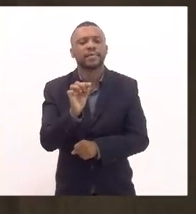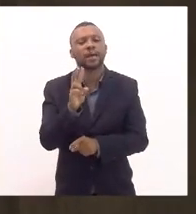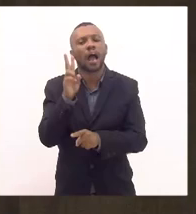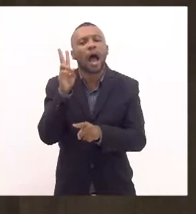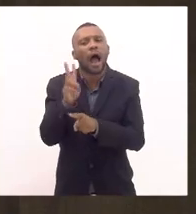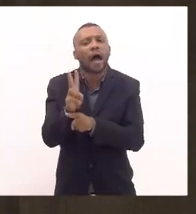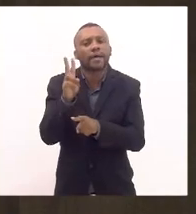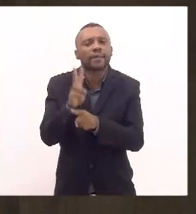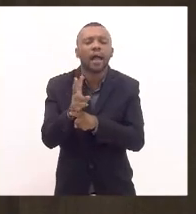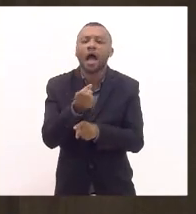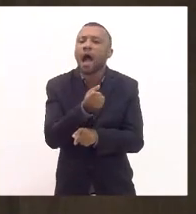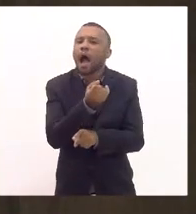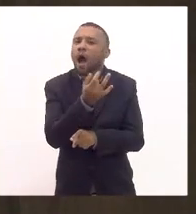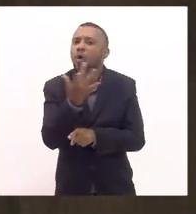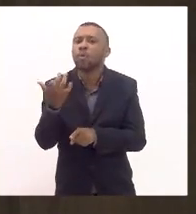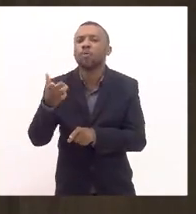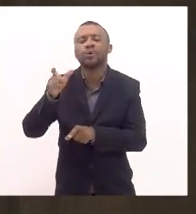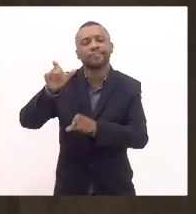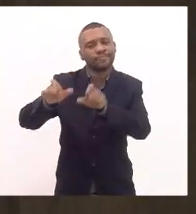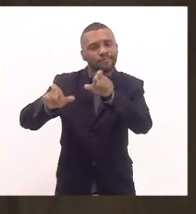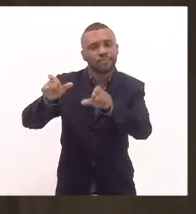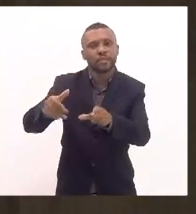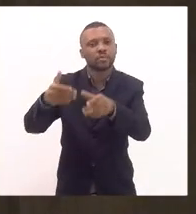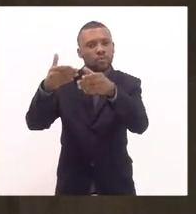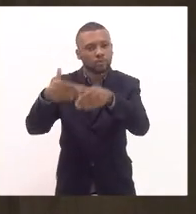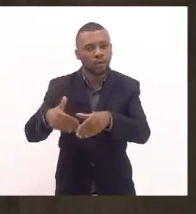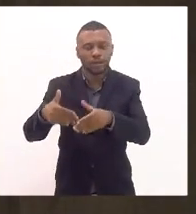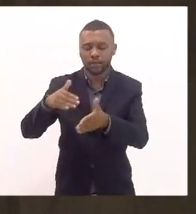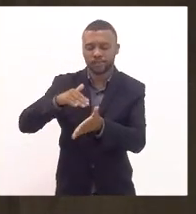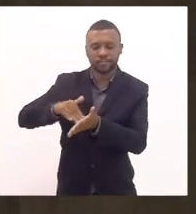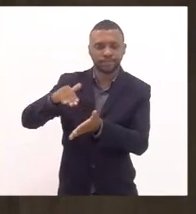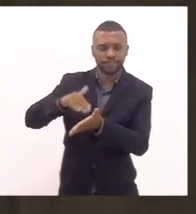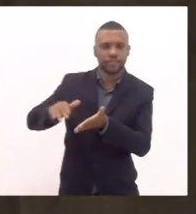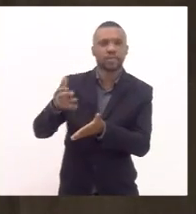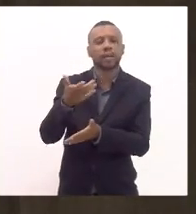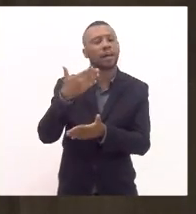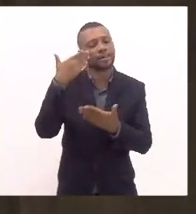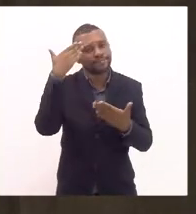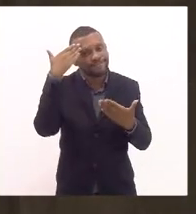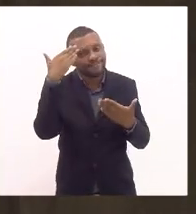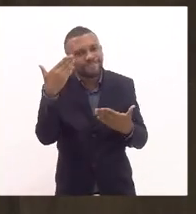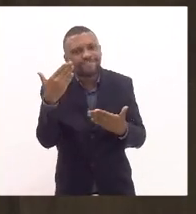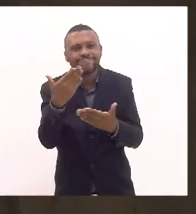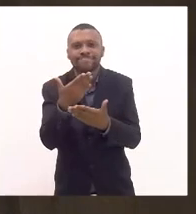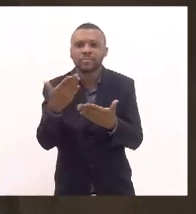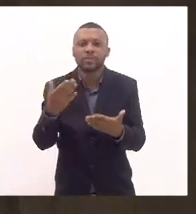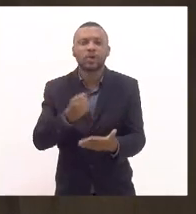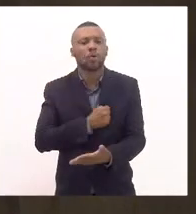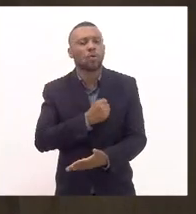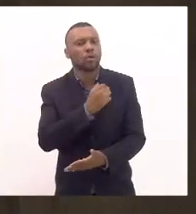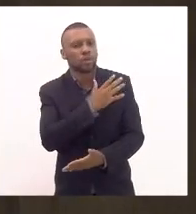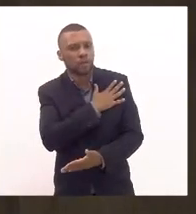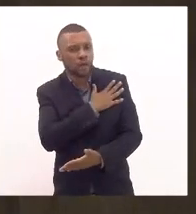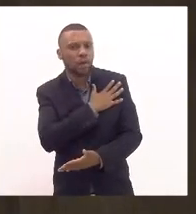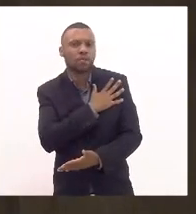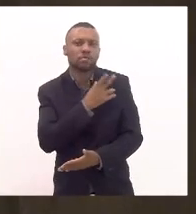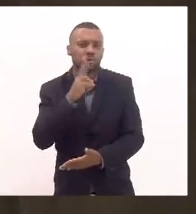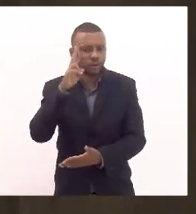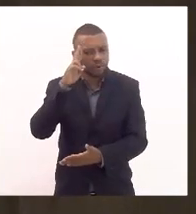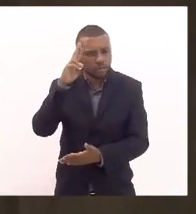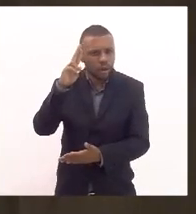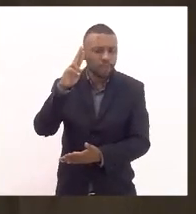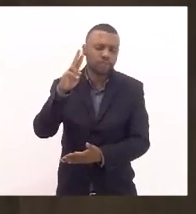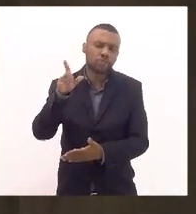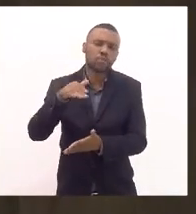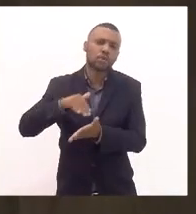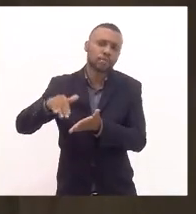atender alguns desses concursados em meu gabinete que agradecer aqui é o Coronel Poli o chefe de gabinete